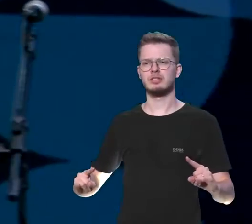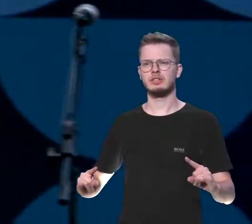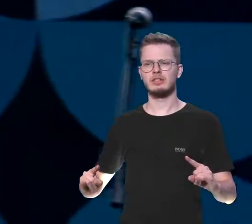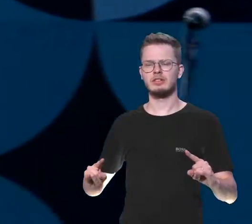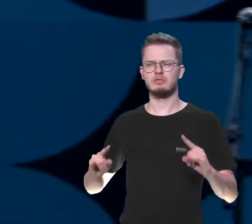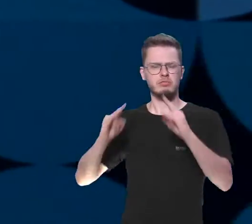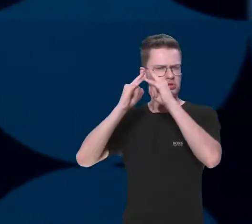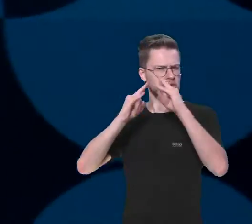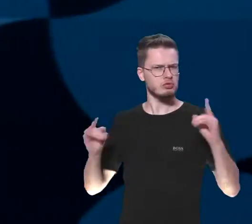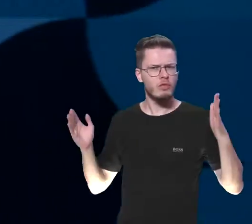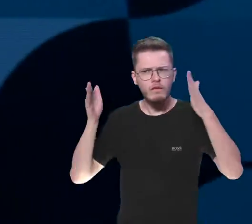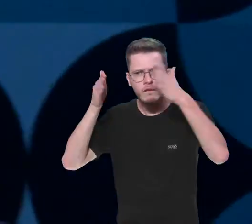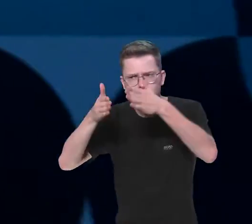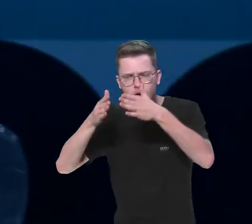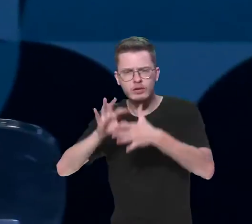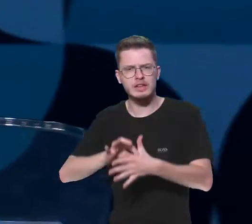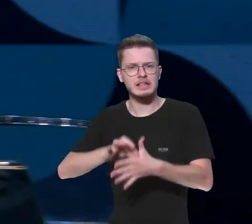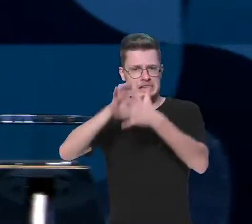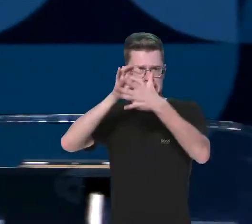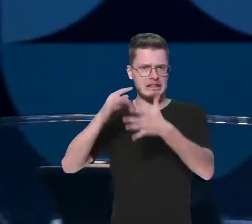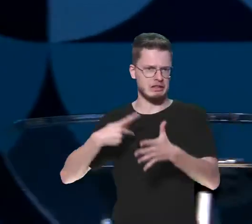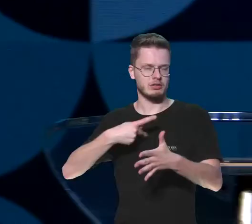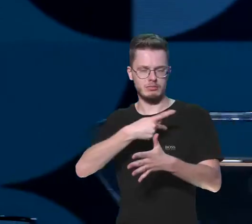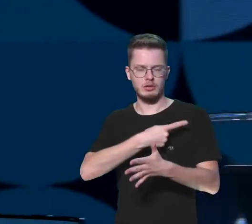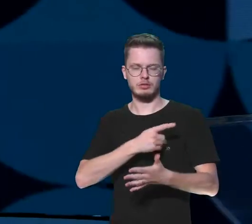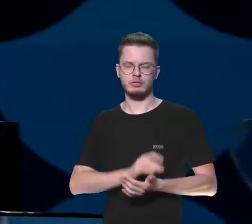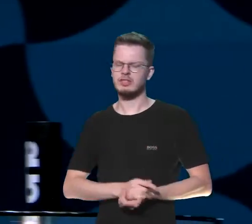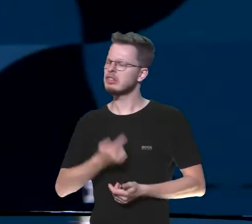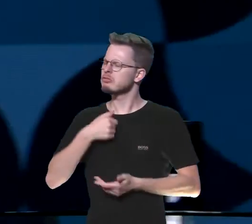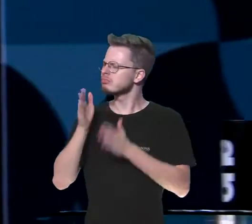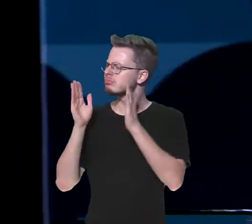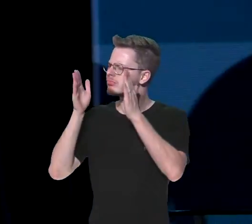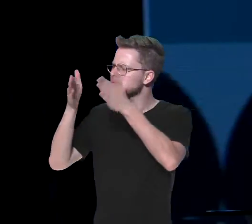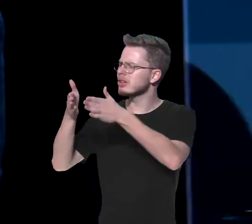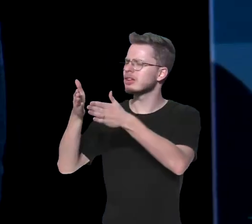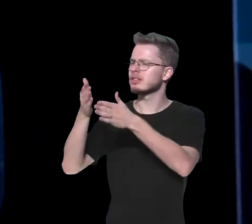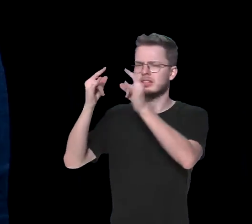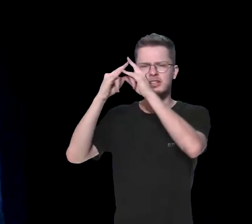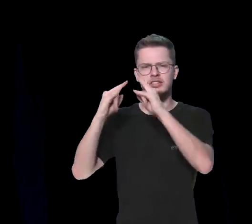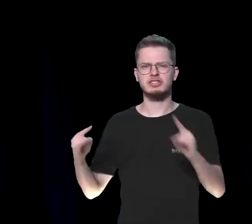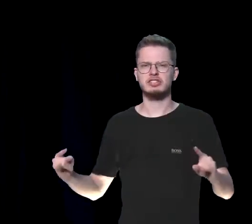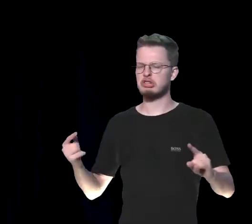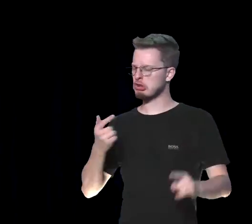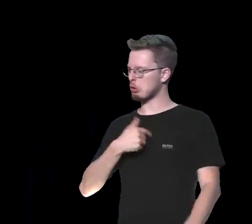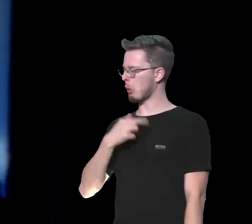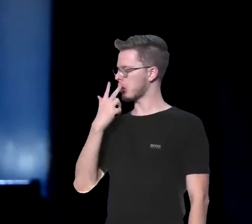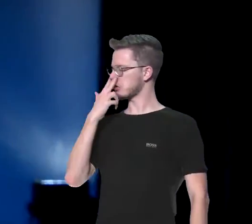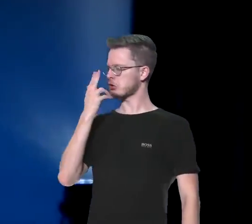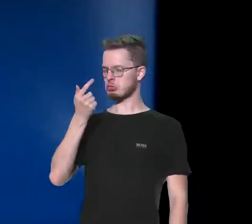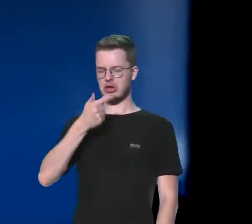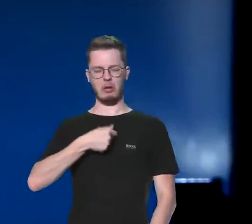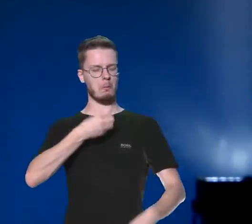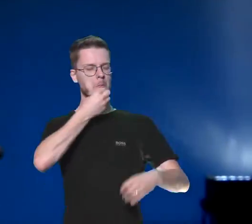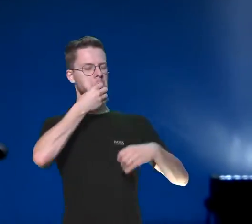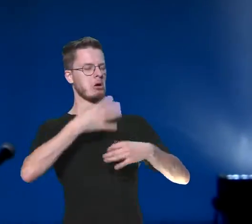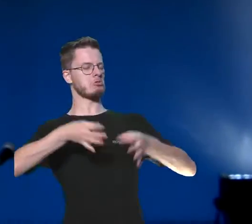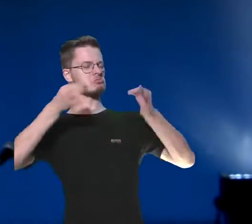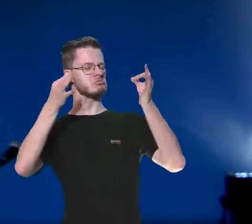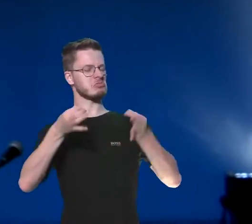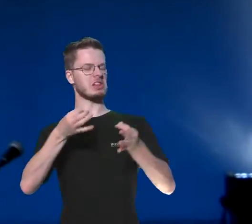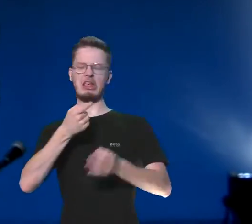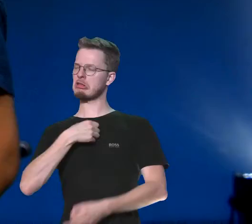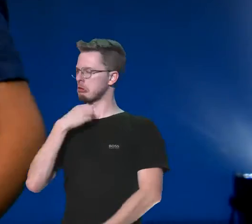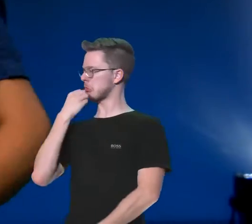líderes, em pastores. E chegando naquele retiro, eu estava achando que eu estava bom. Eu falei, eu estou bem